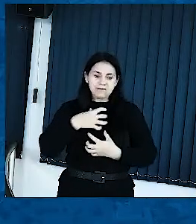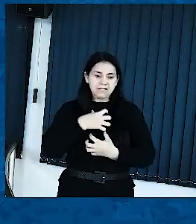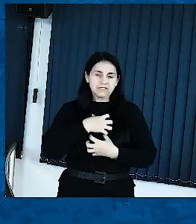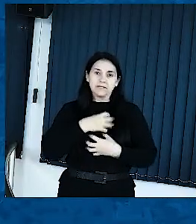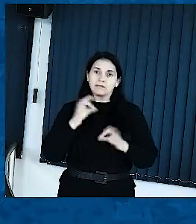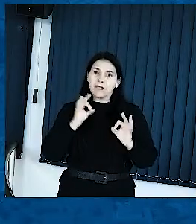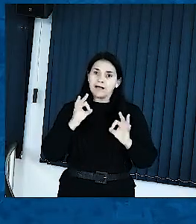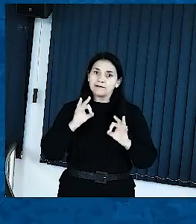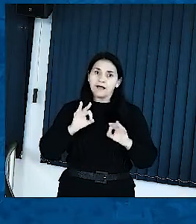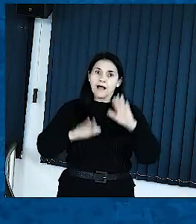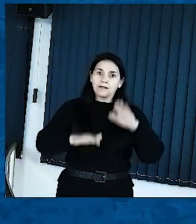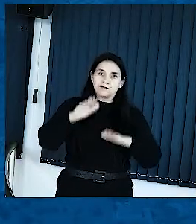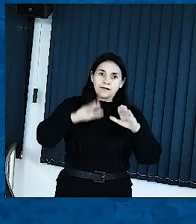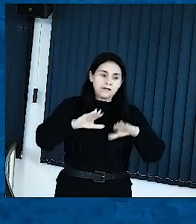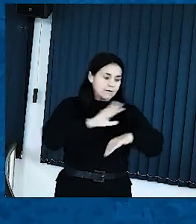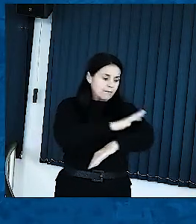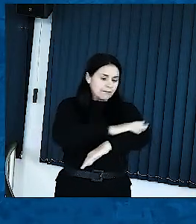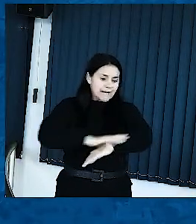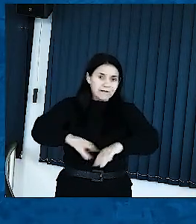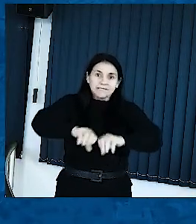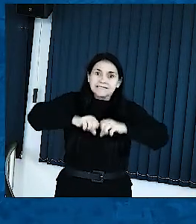fraturam o braço e eles não sentem dor.